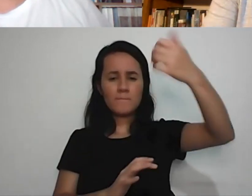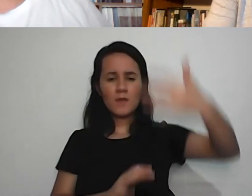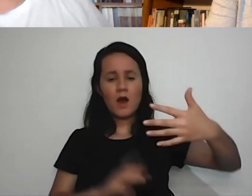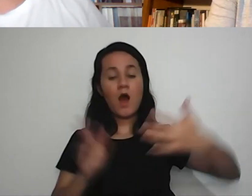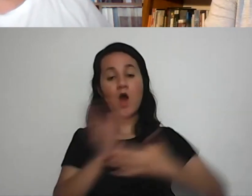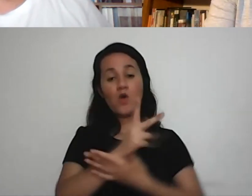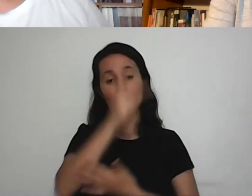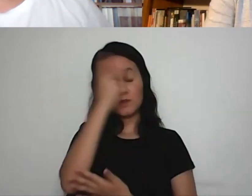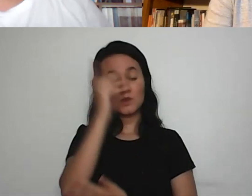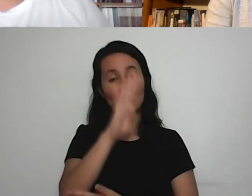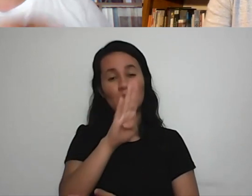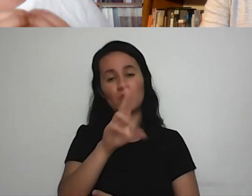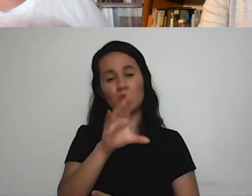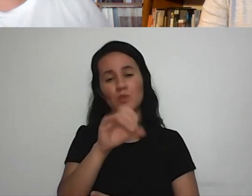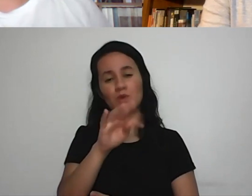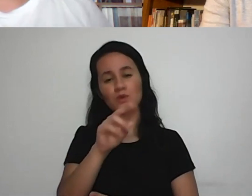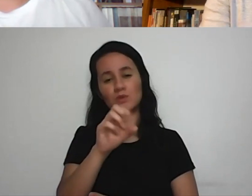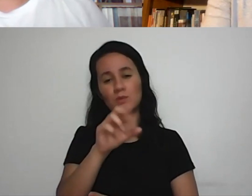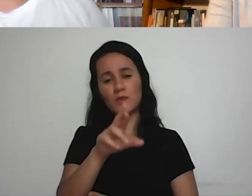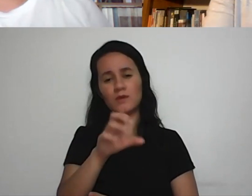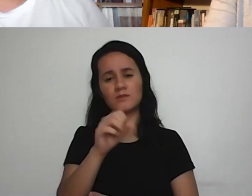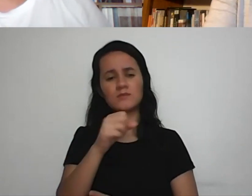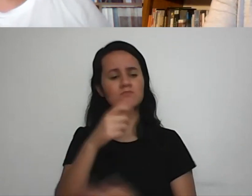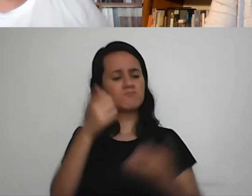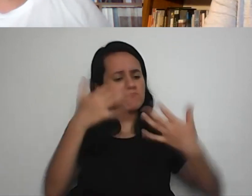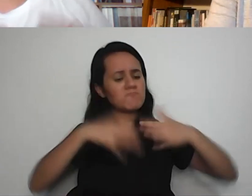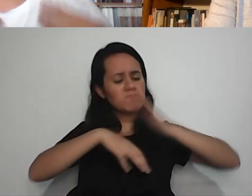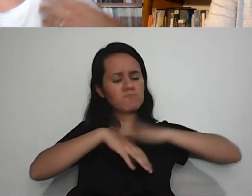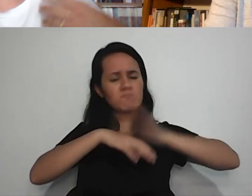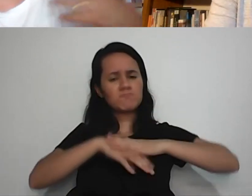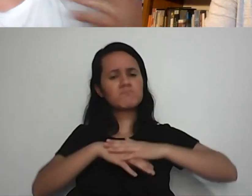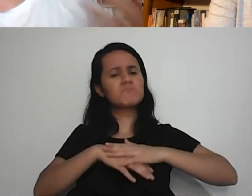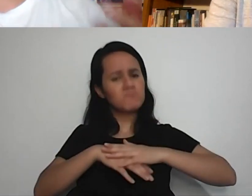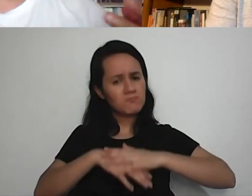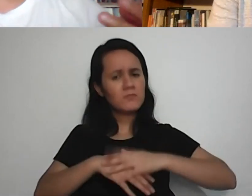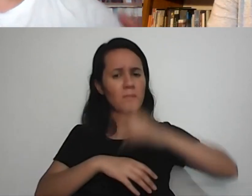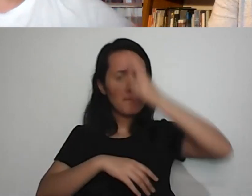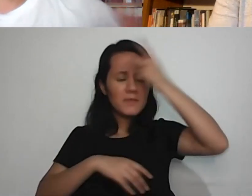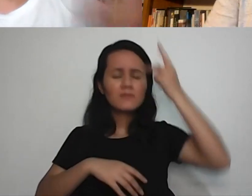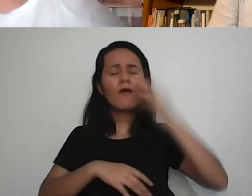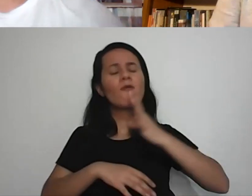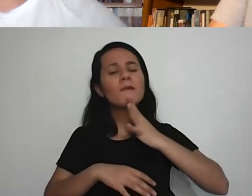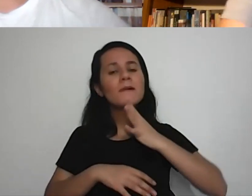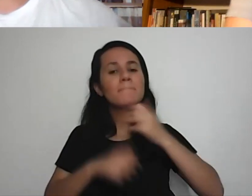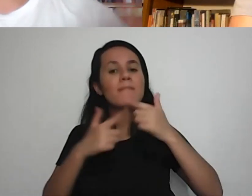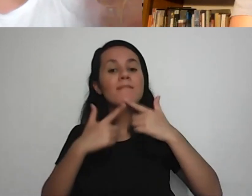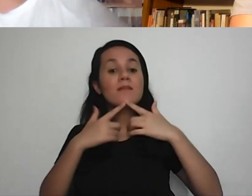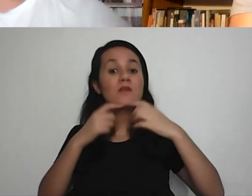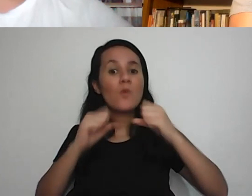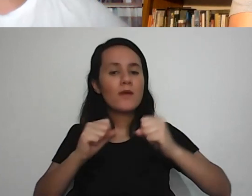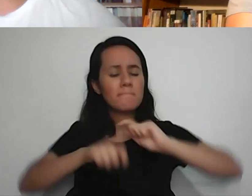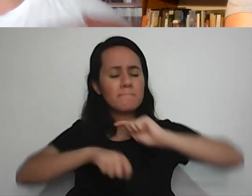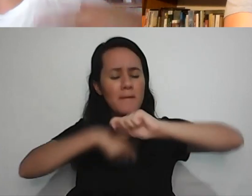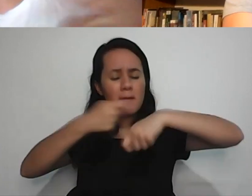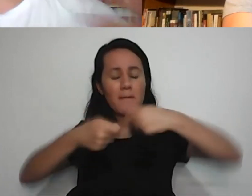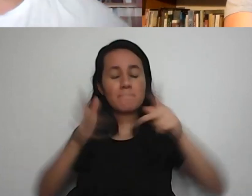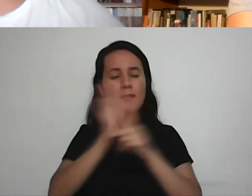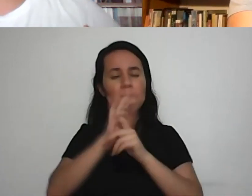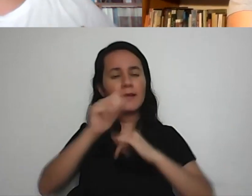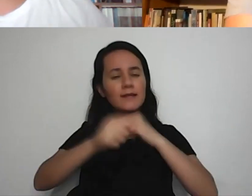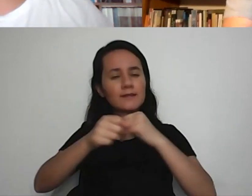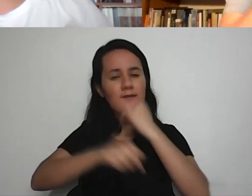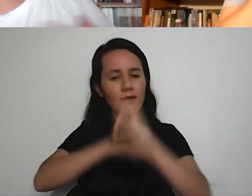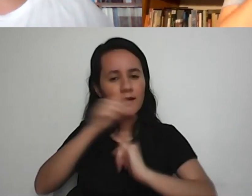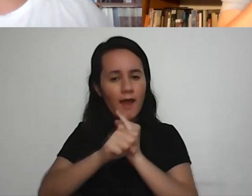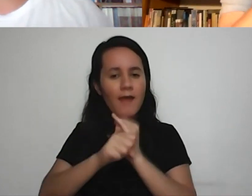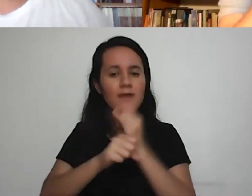booktubers comentando, e era um negócio muito bem feito. Gente que domina a linguagem, claro, da internet, fala de um